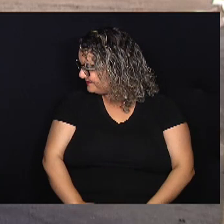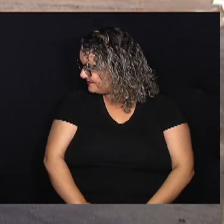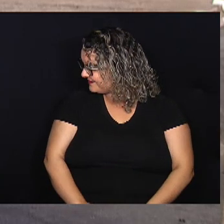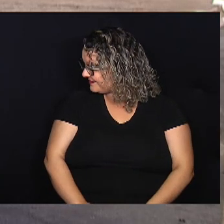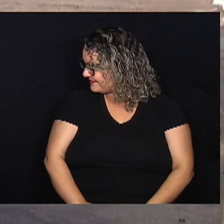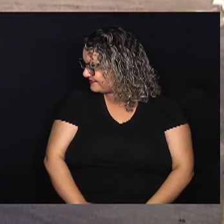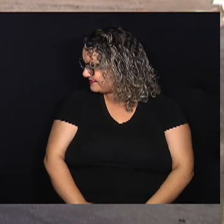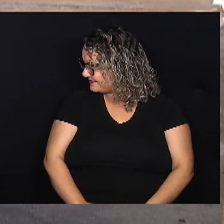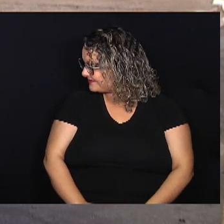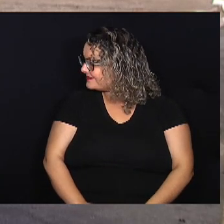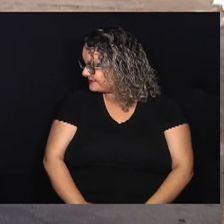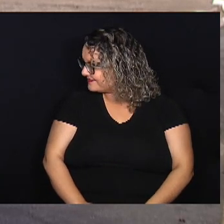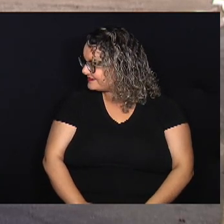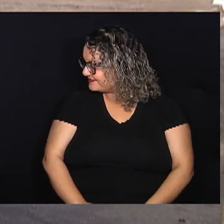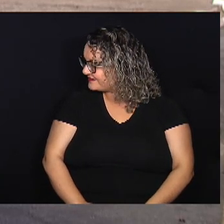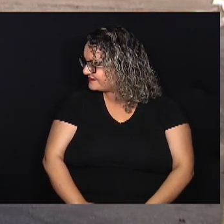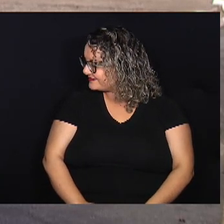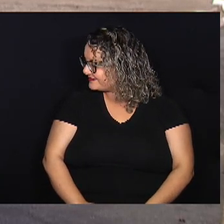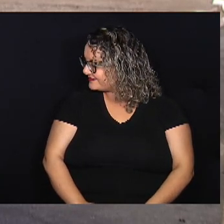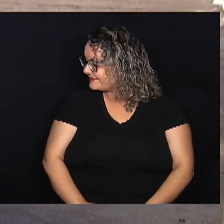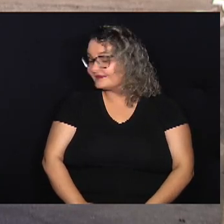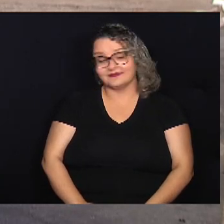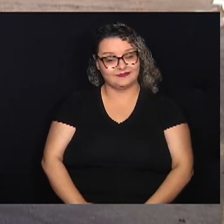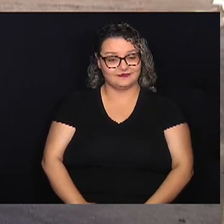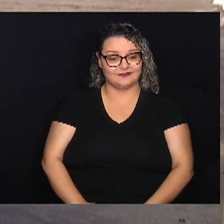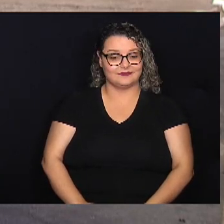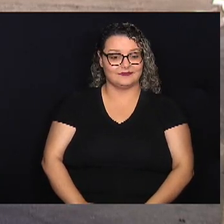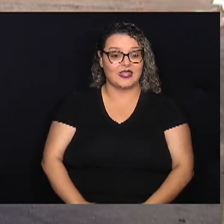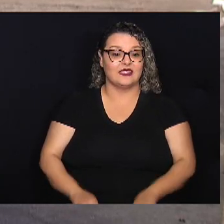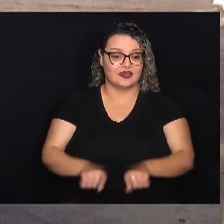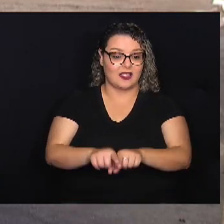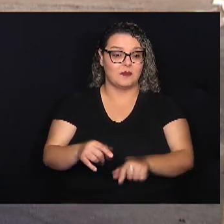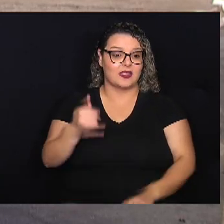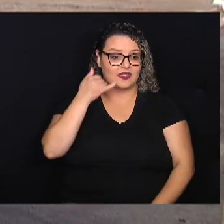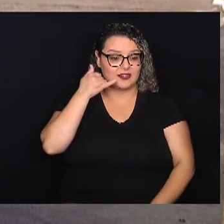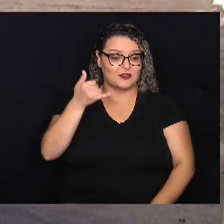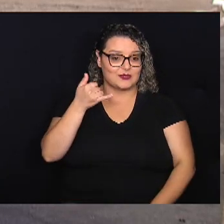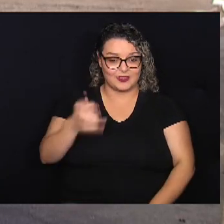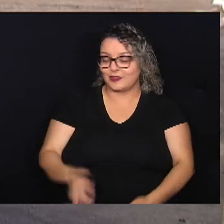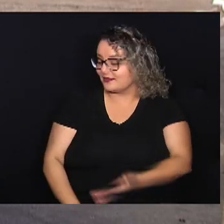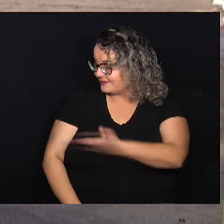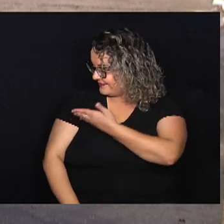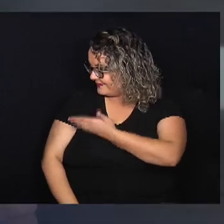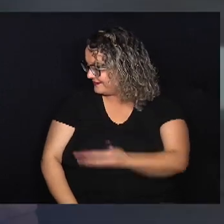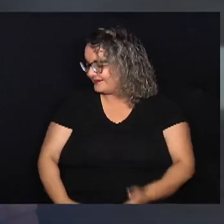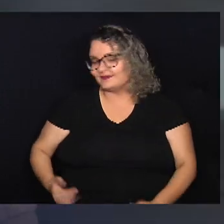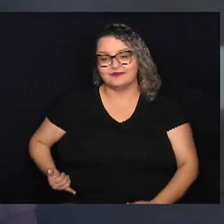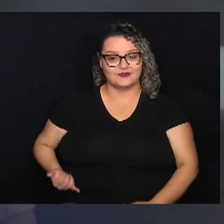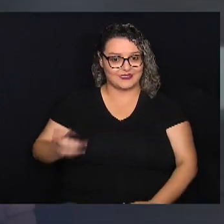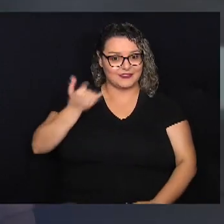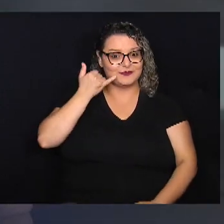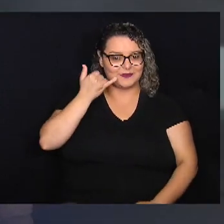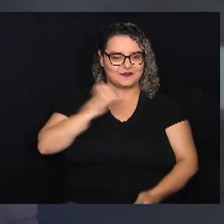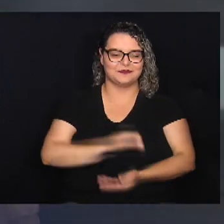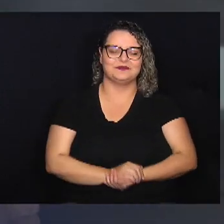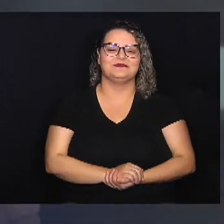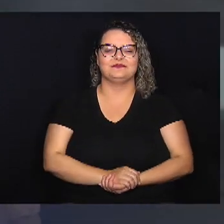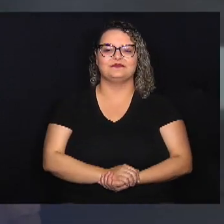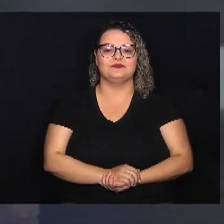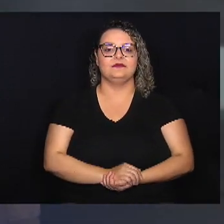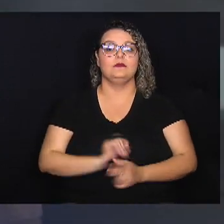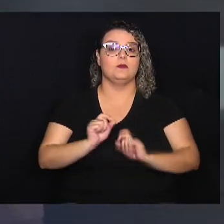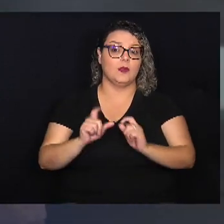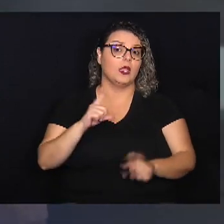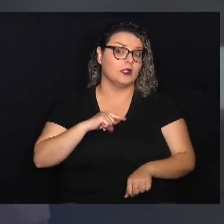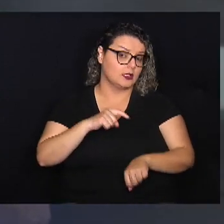12 2077 ou 99514 5751. Quem tem essa